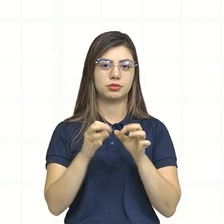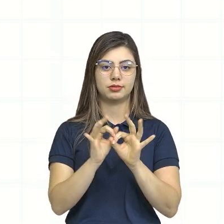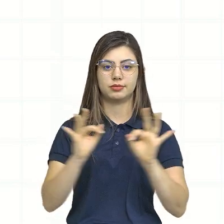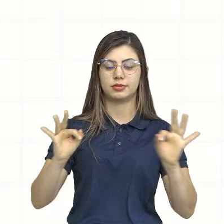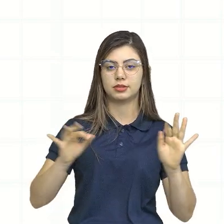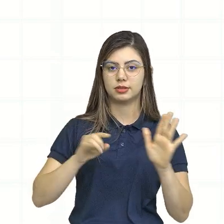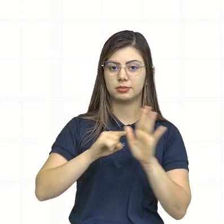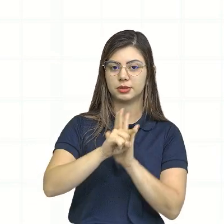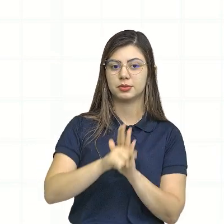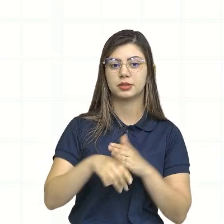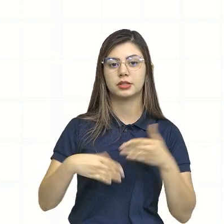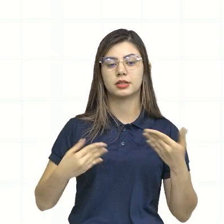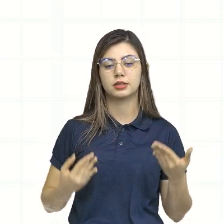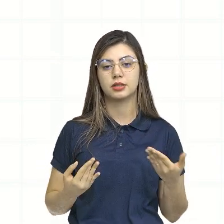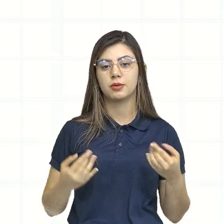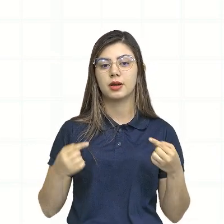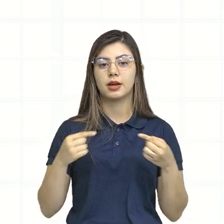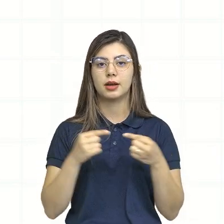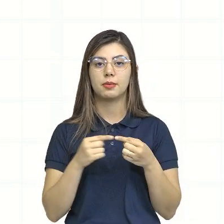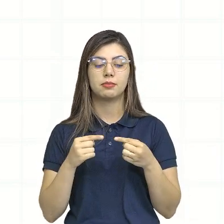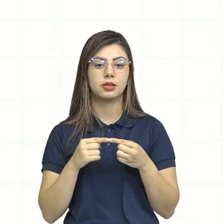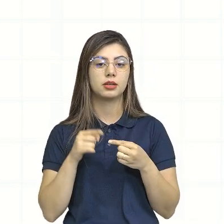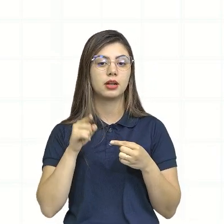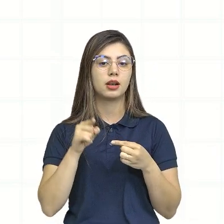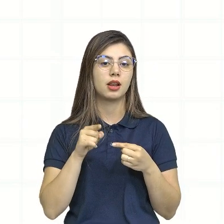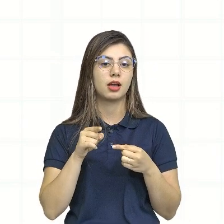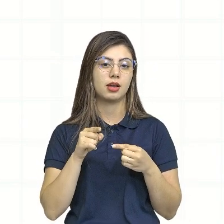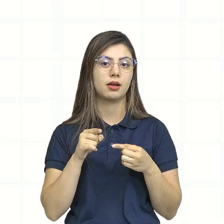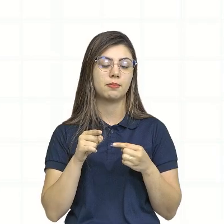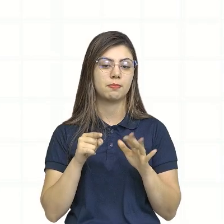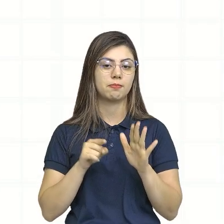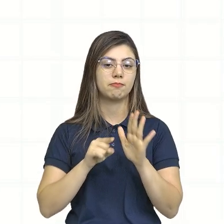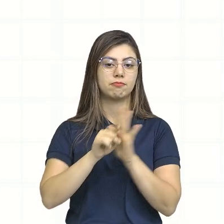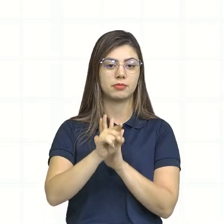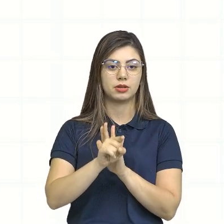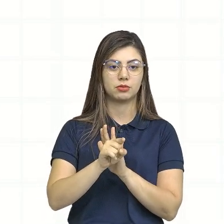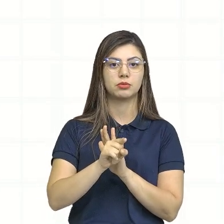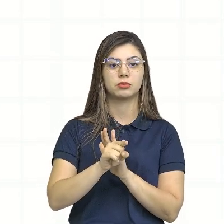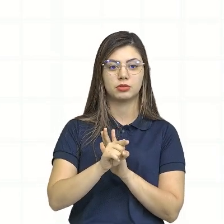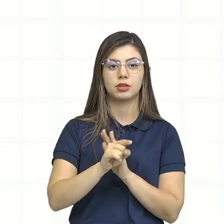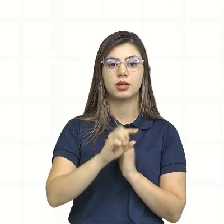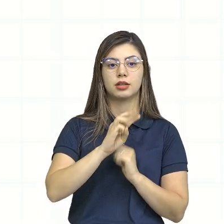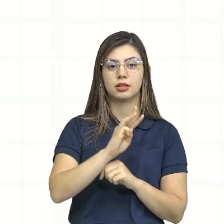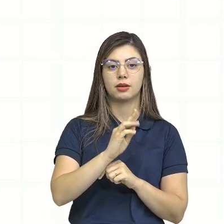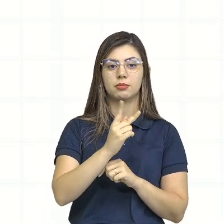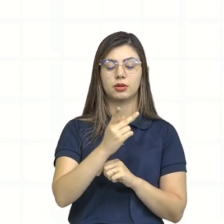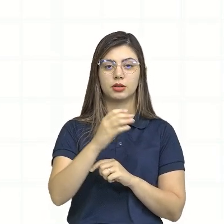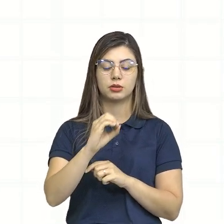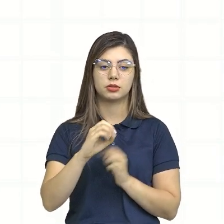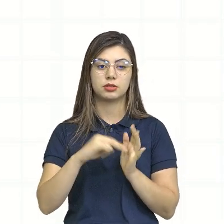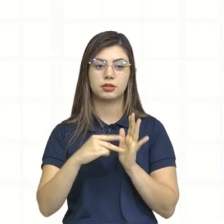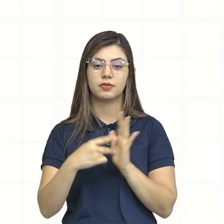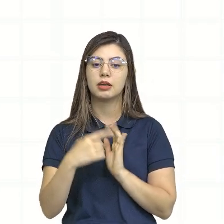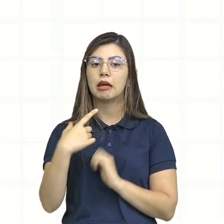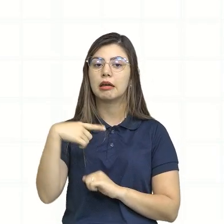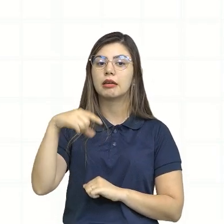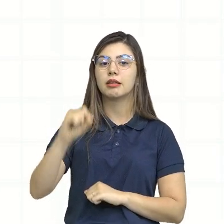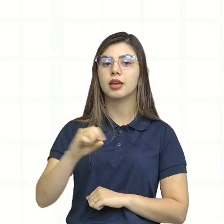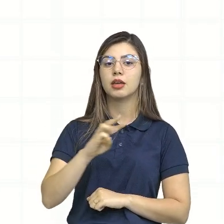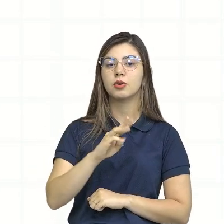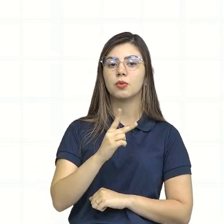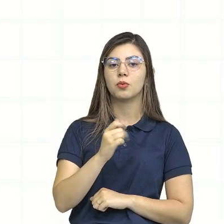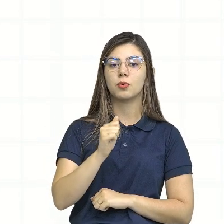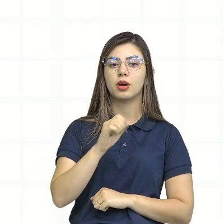pronomes interrogativos que começam com WH. Who significa quem, what, o que,